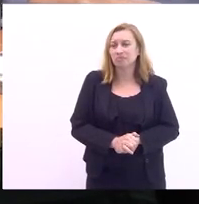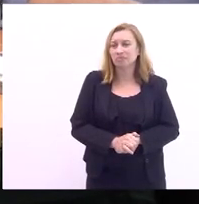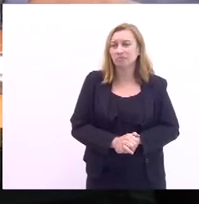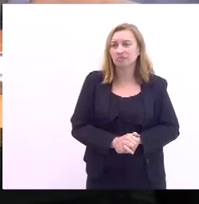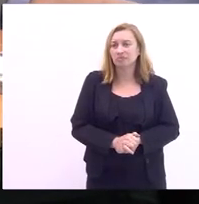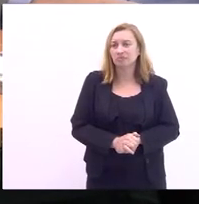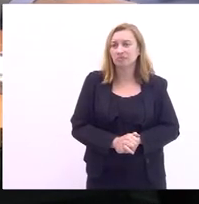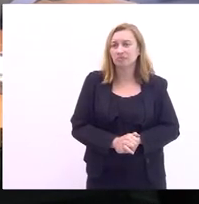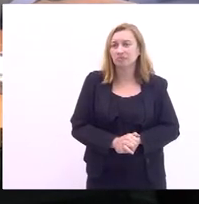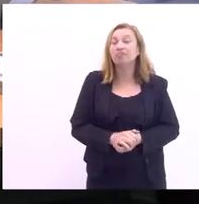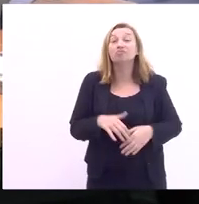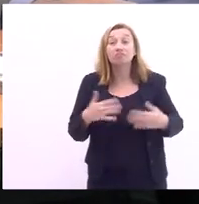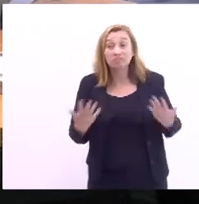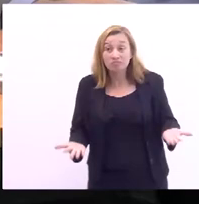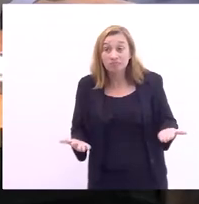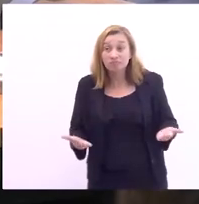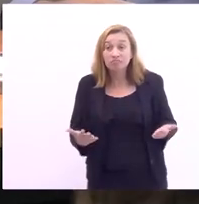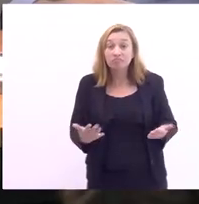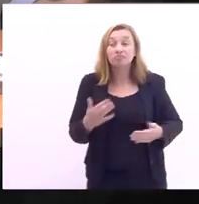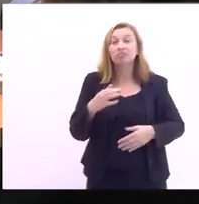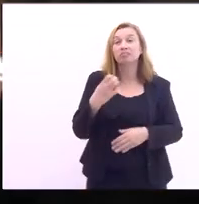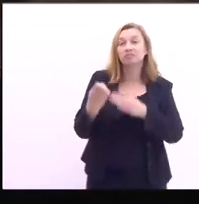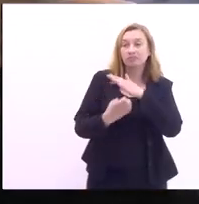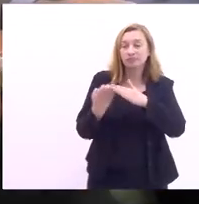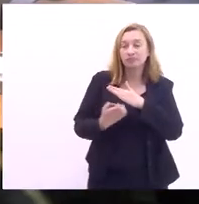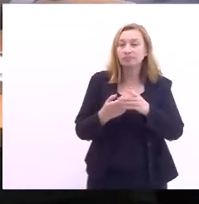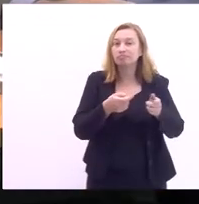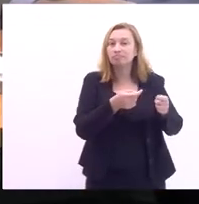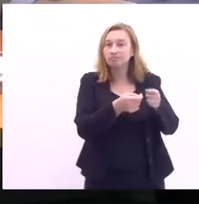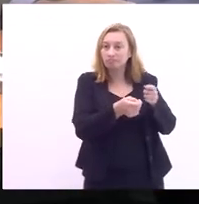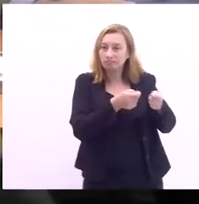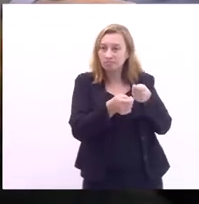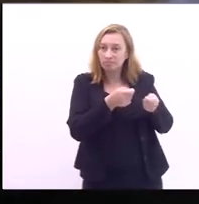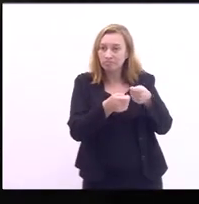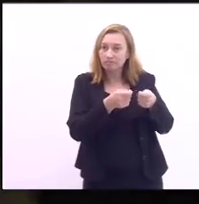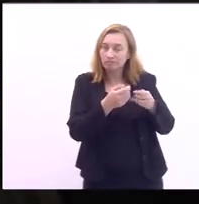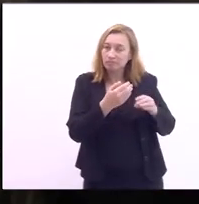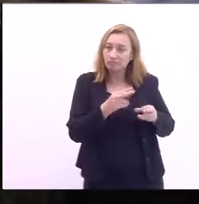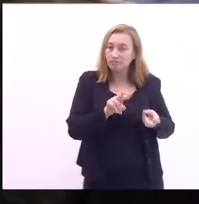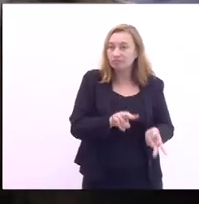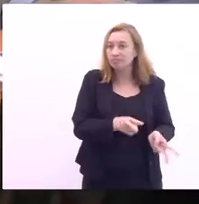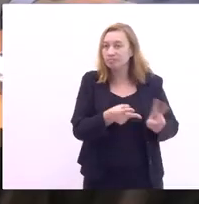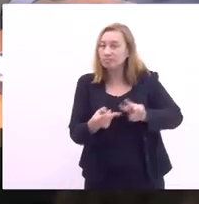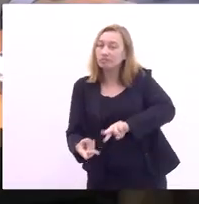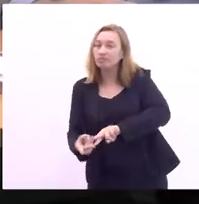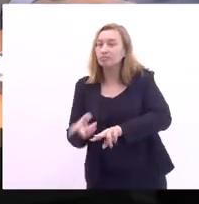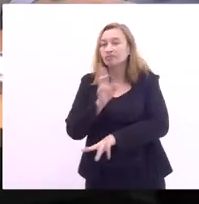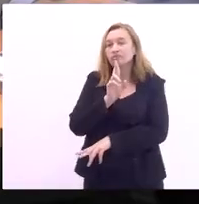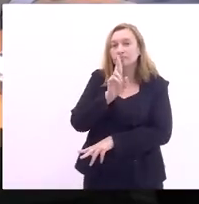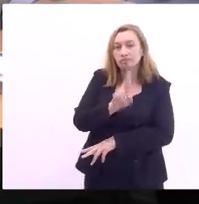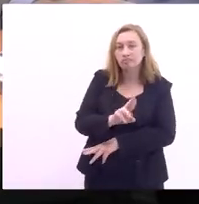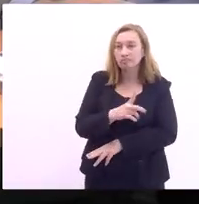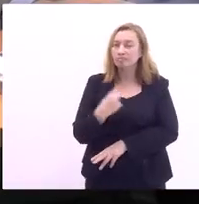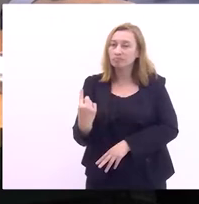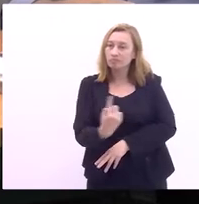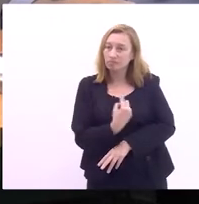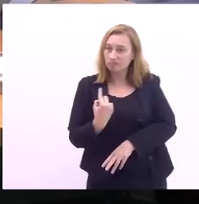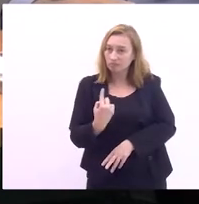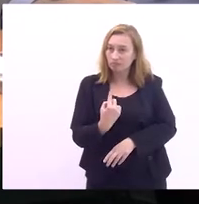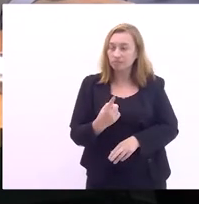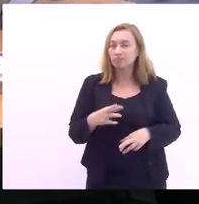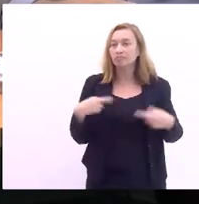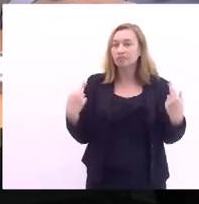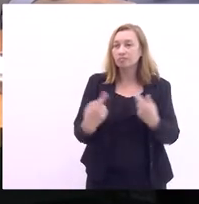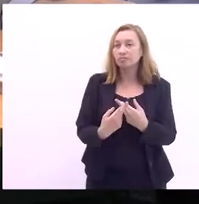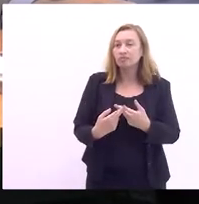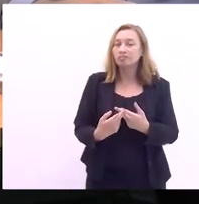Bom, então, a agência reguladora, nós vamos ter um encaminhamento dos resultados da nossa audiência pública, obviamente